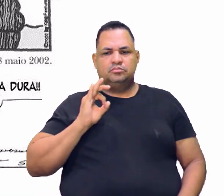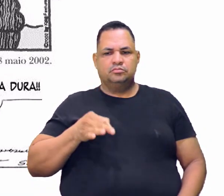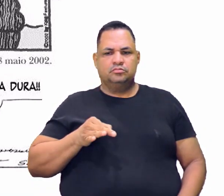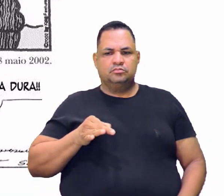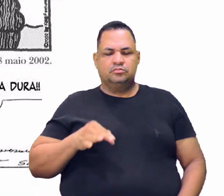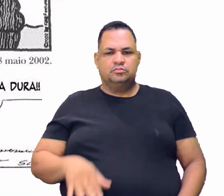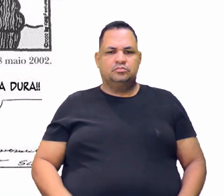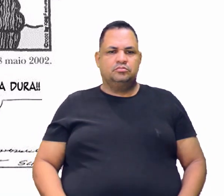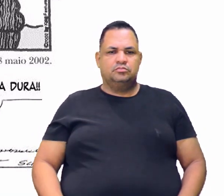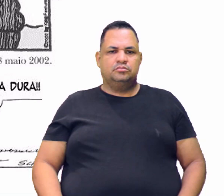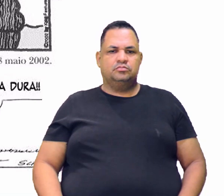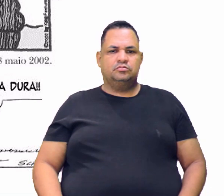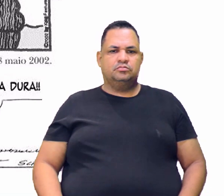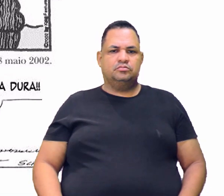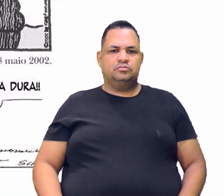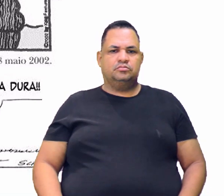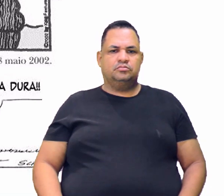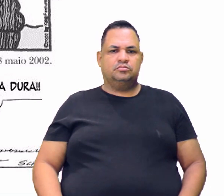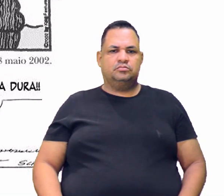certo?